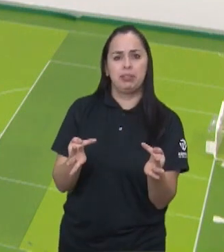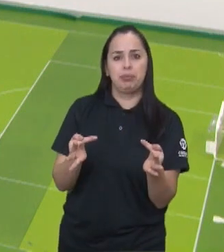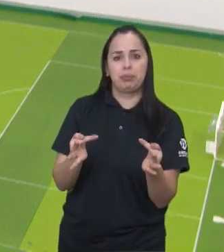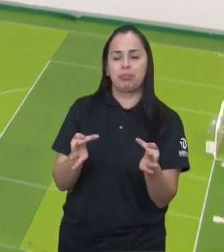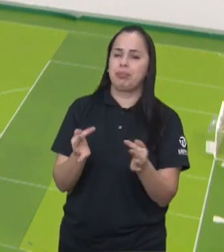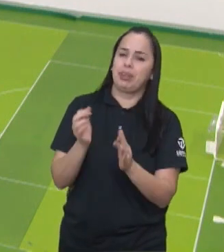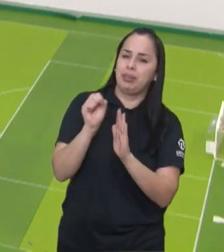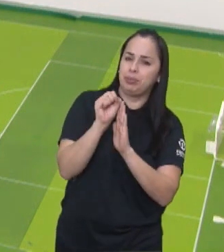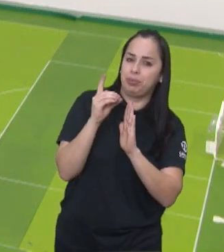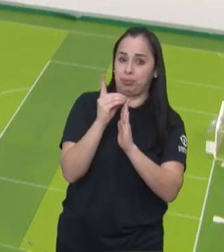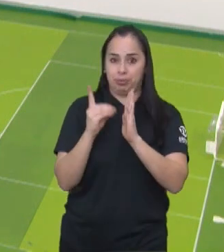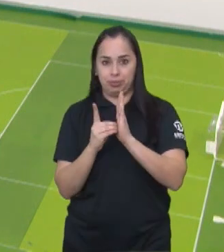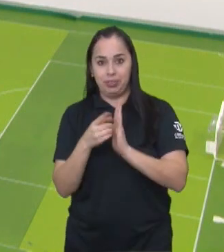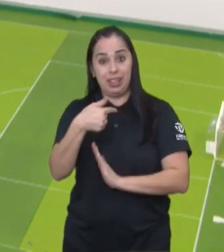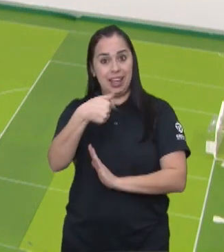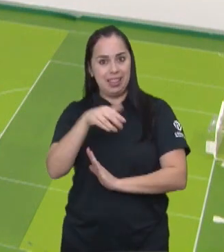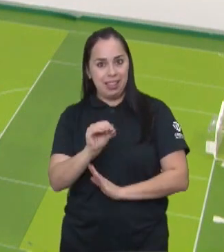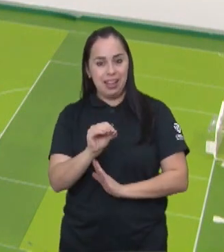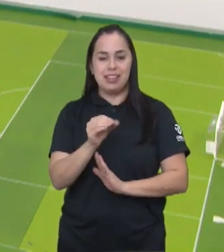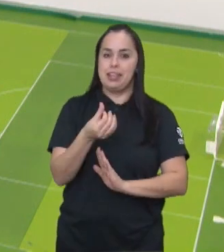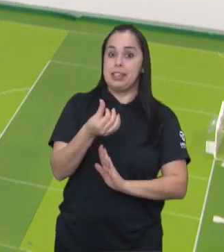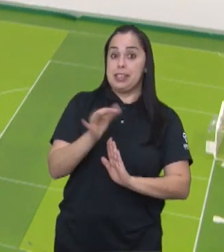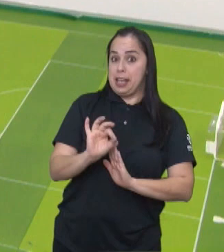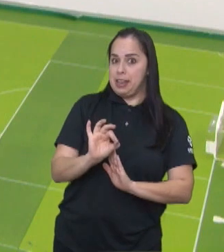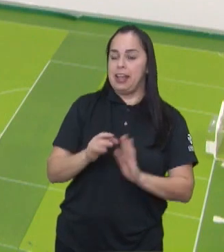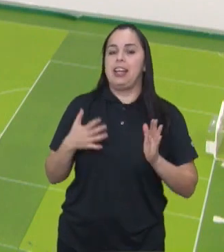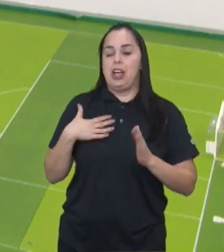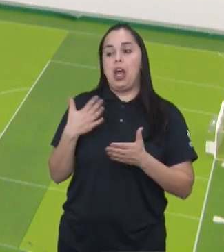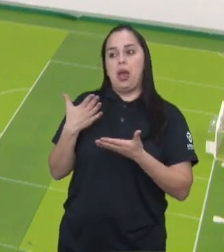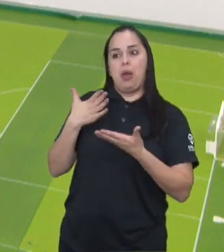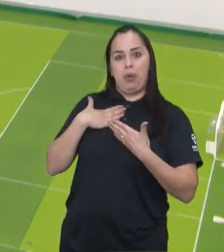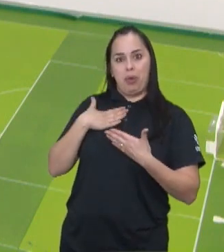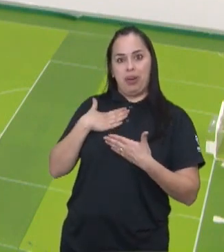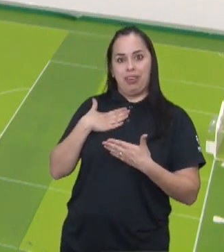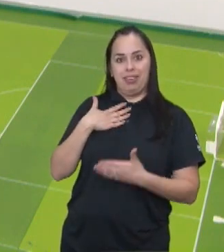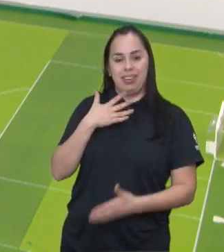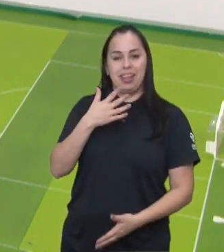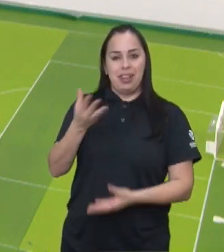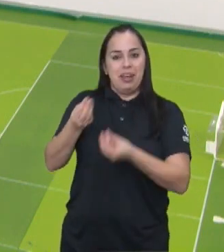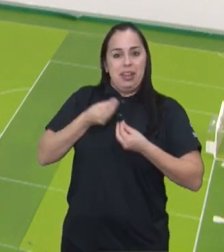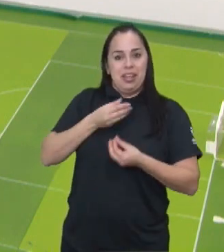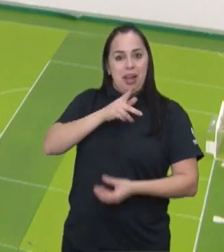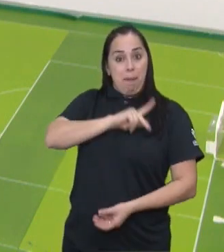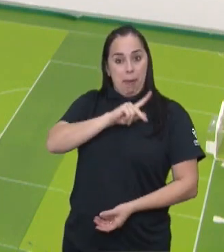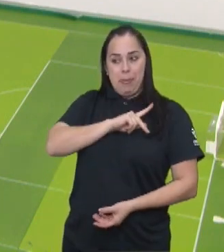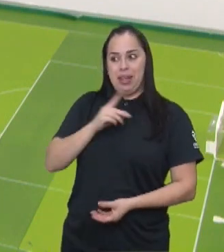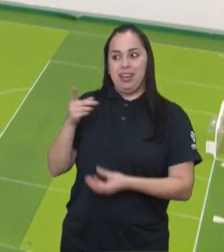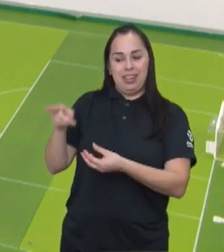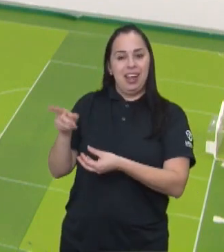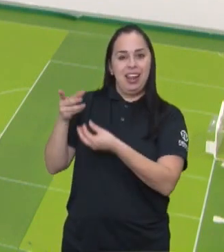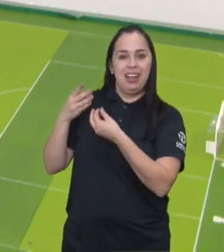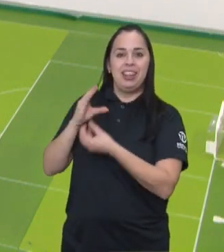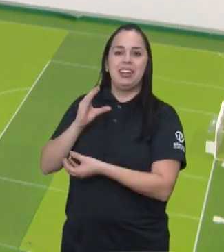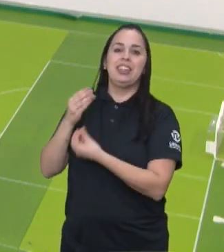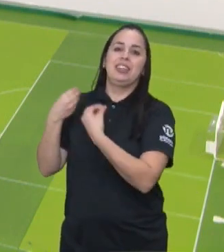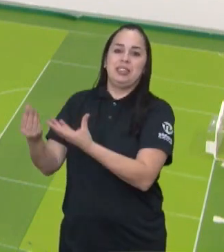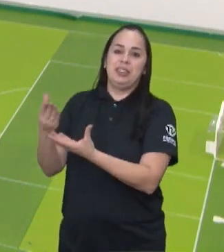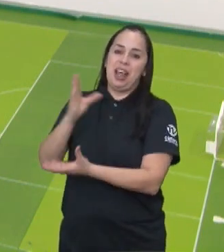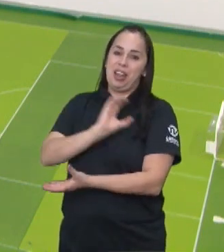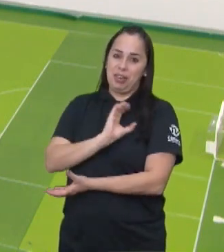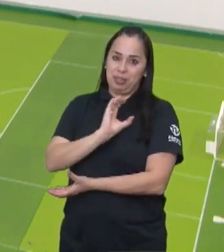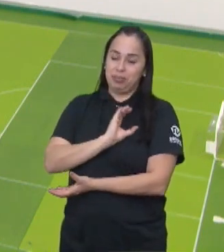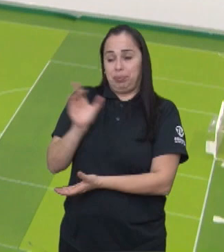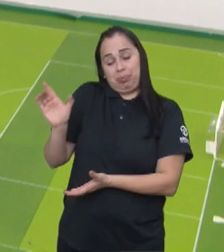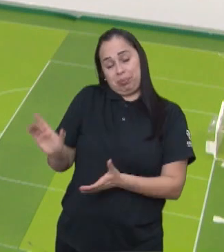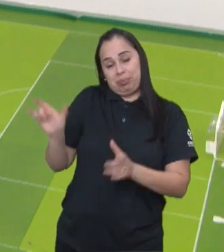da década de 60, 70, né? Eu ganhei um Palmeiras. E o João, o Arrojo, ele ganhou um Corinthians,